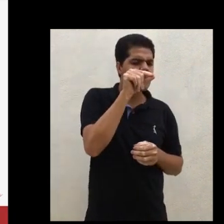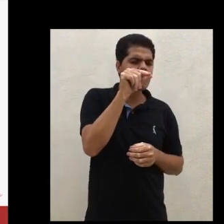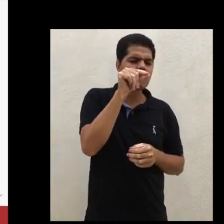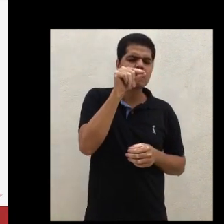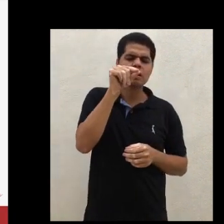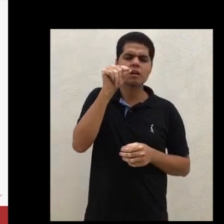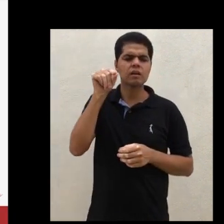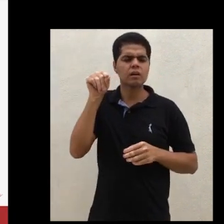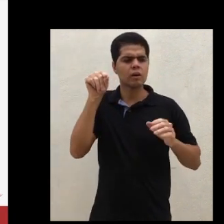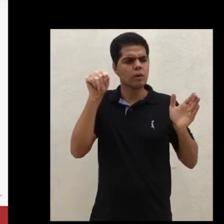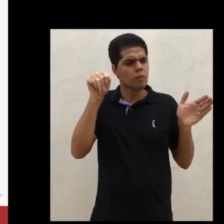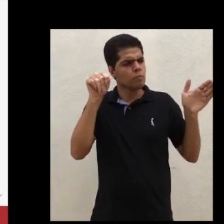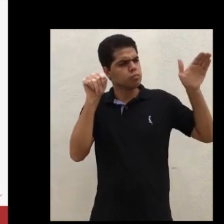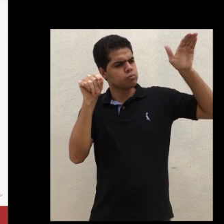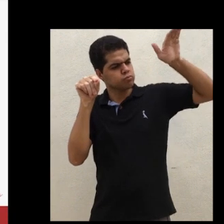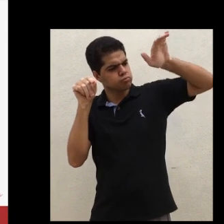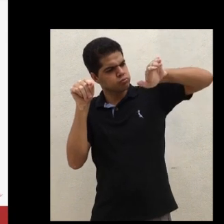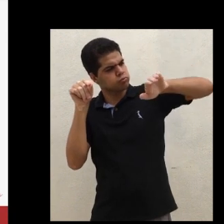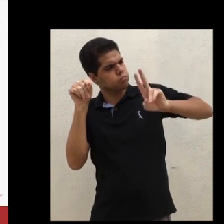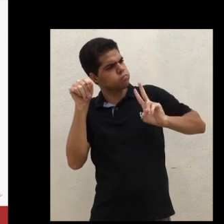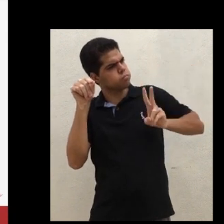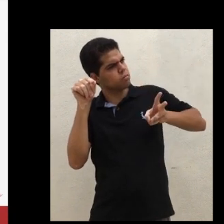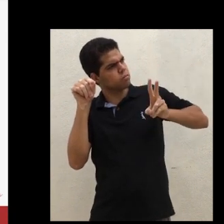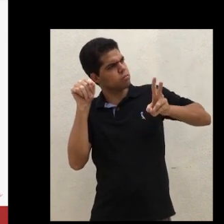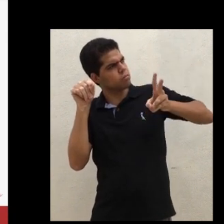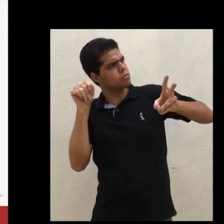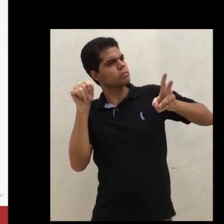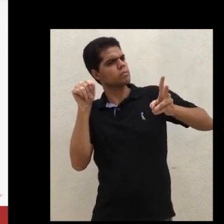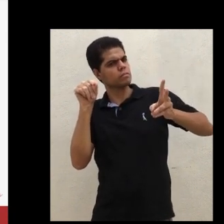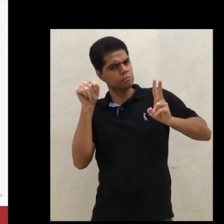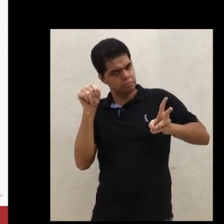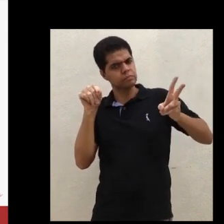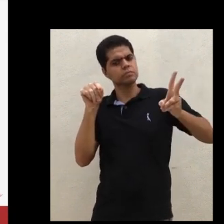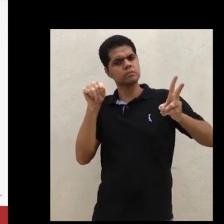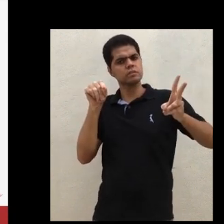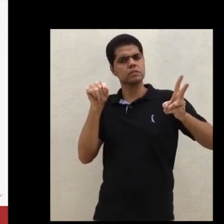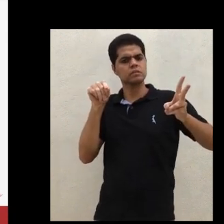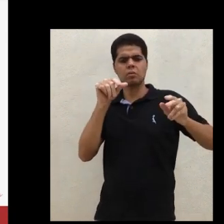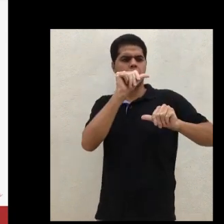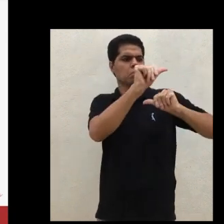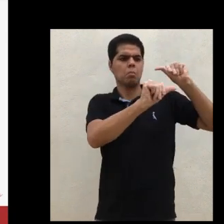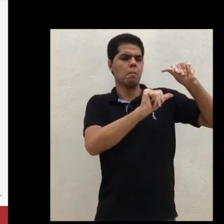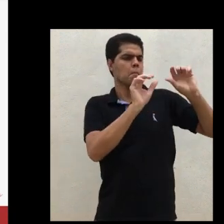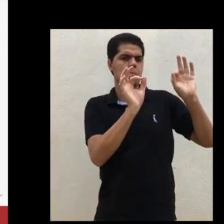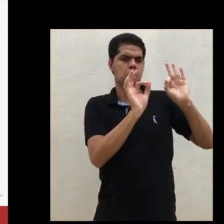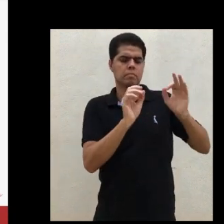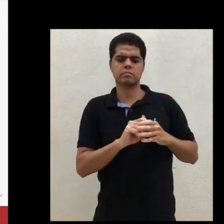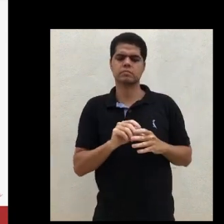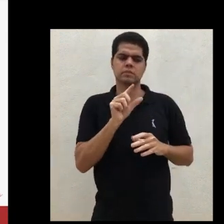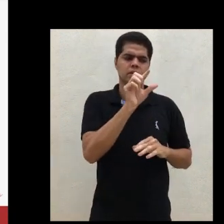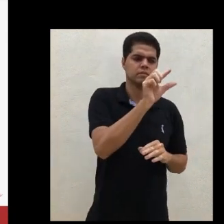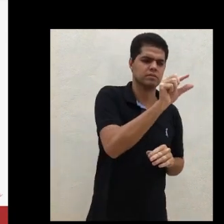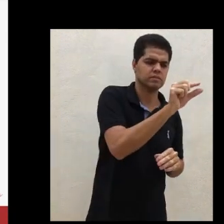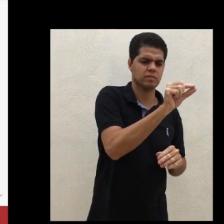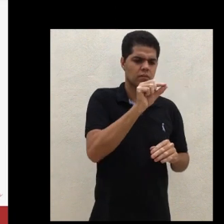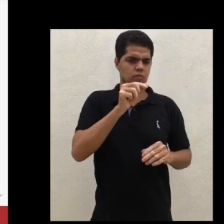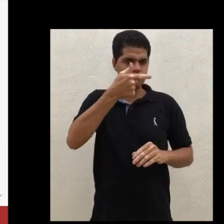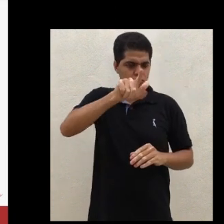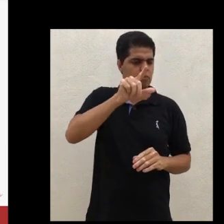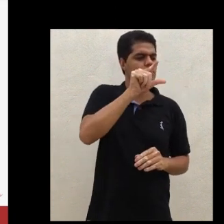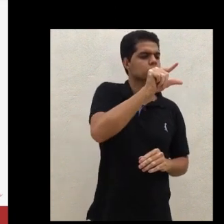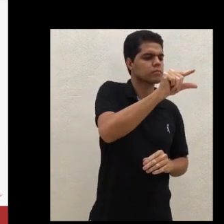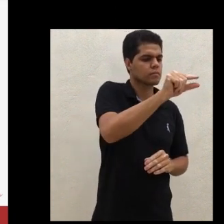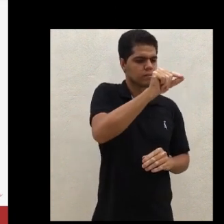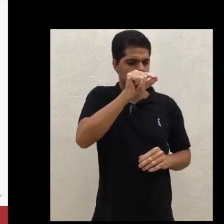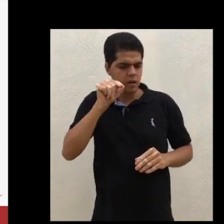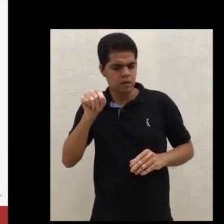um grãozinho, ele deixou de ser um monte de areia? Provavelmente não, né? Aí você vai lá e tira mais